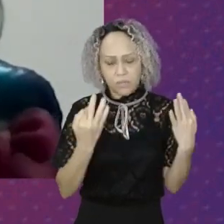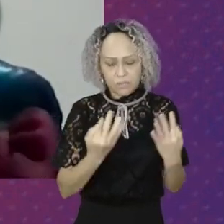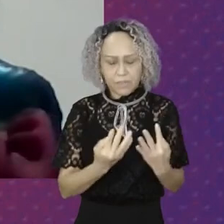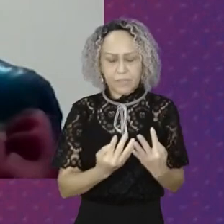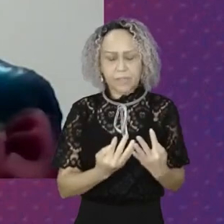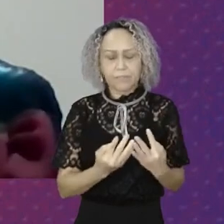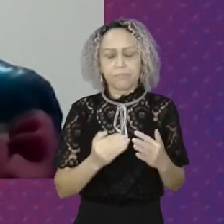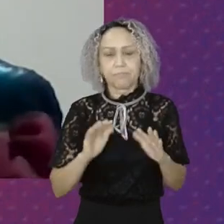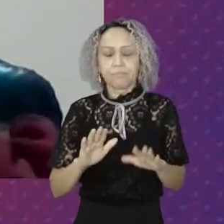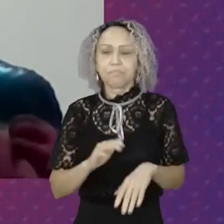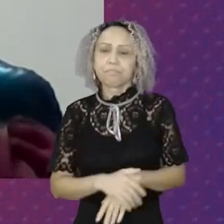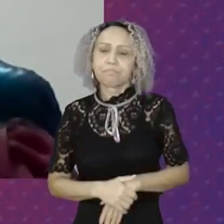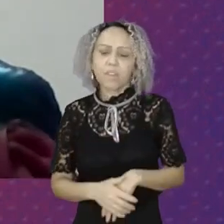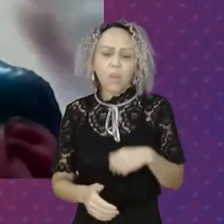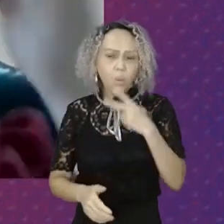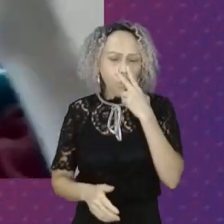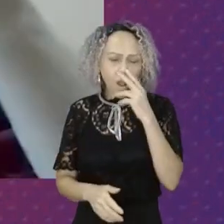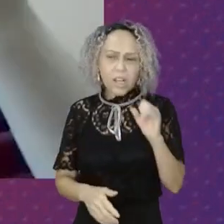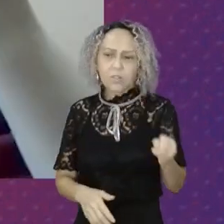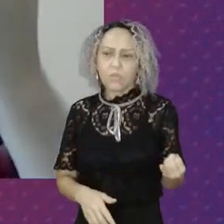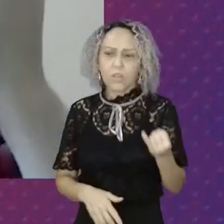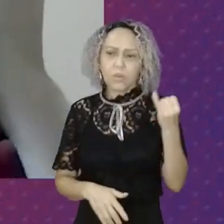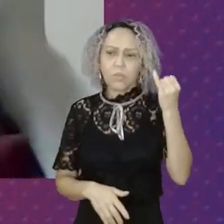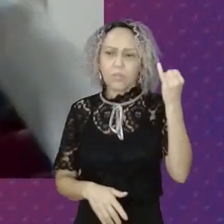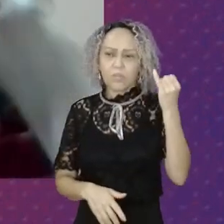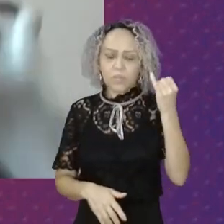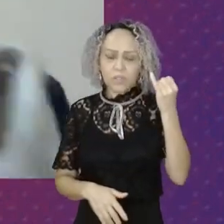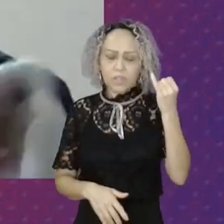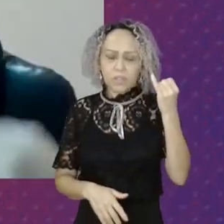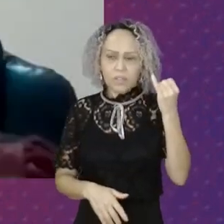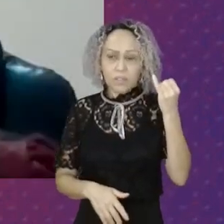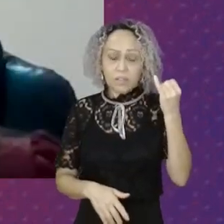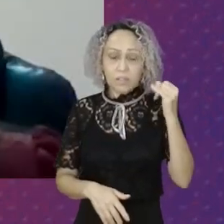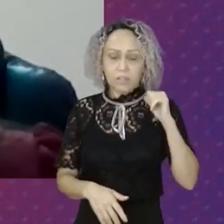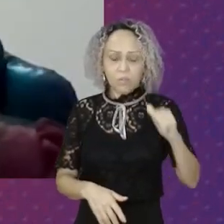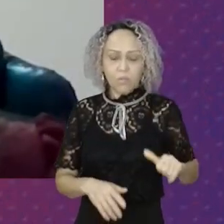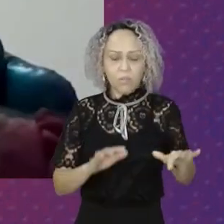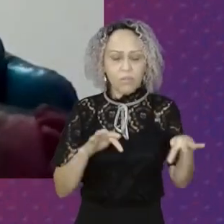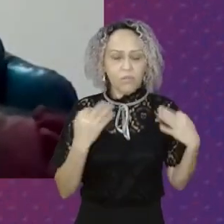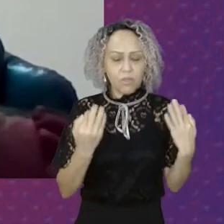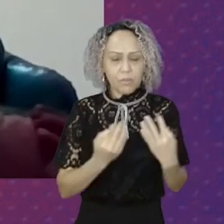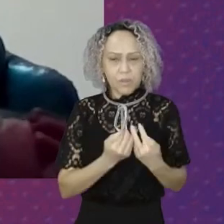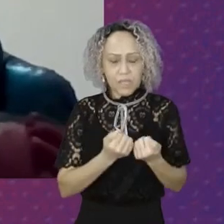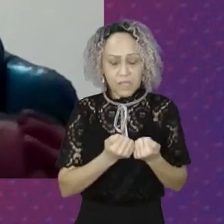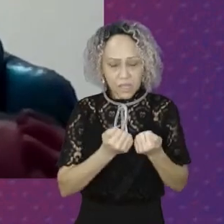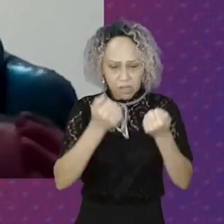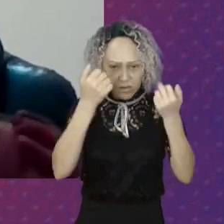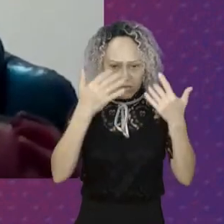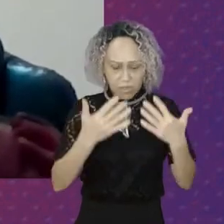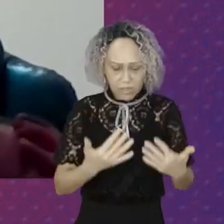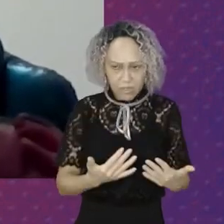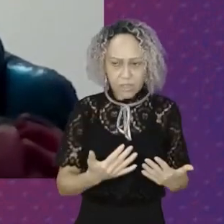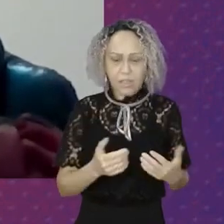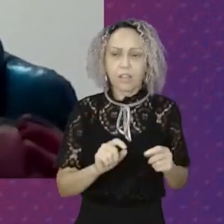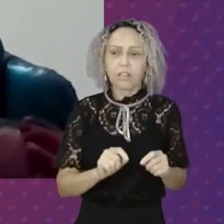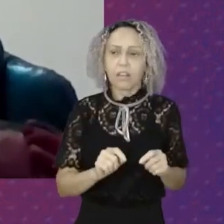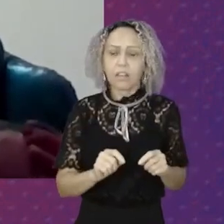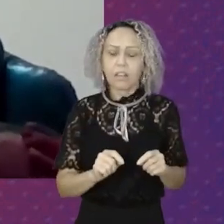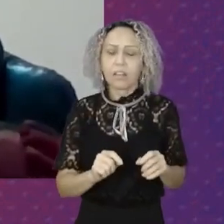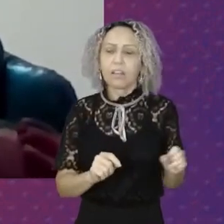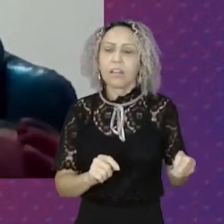acho muito importante que, ao trazer do programa Bolsa Família, é extremamente importante